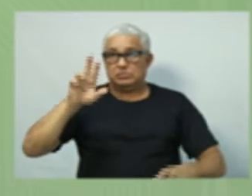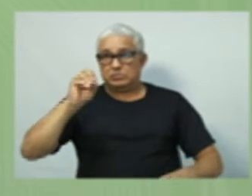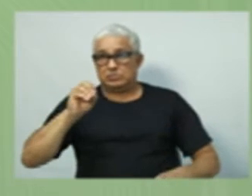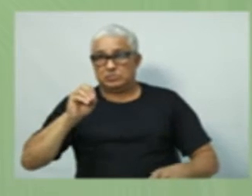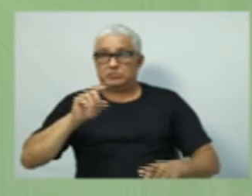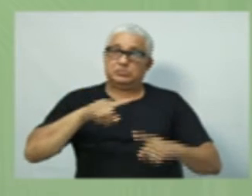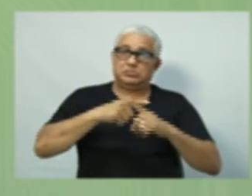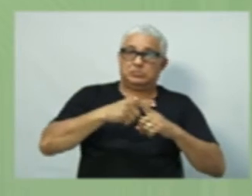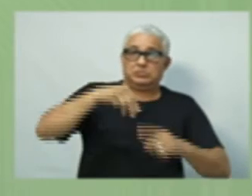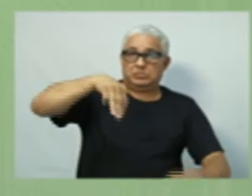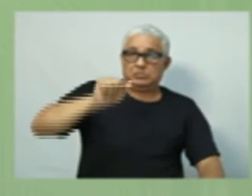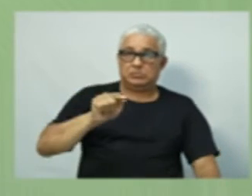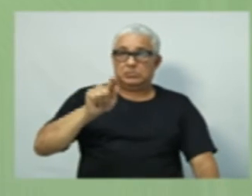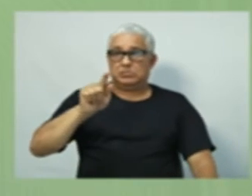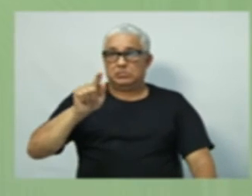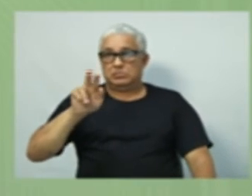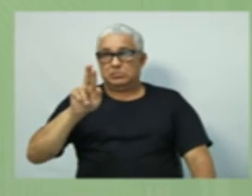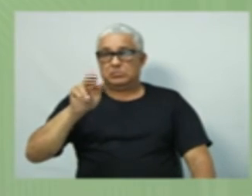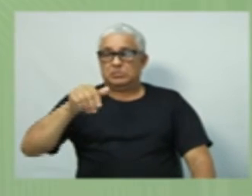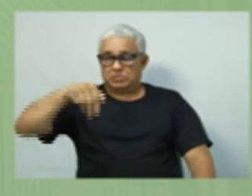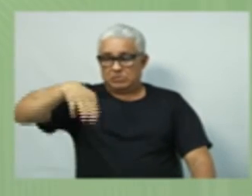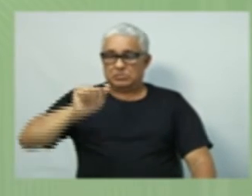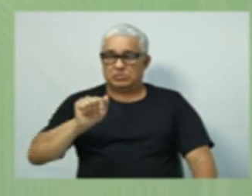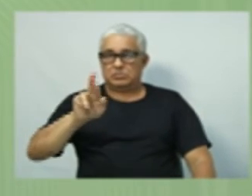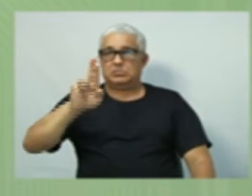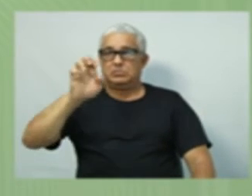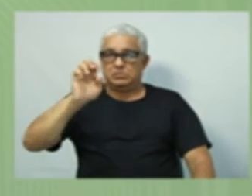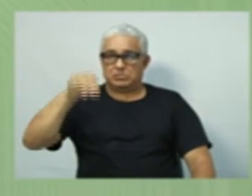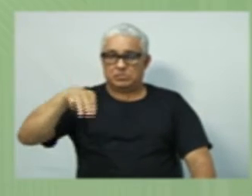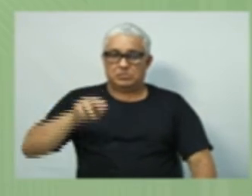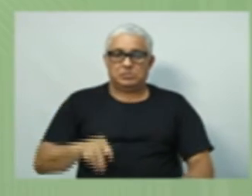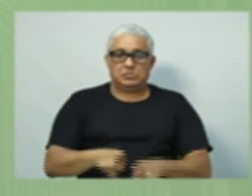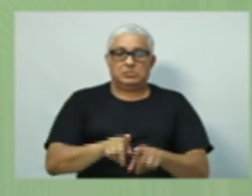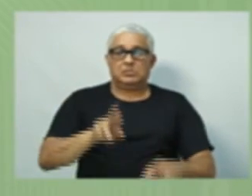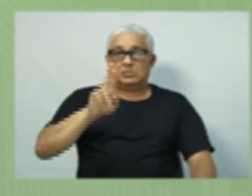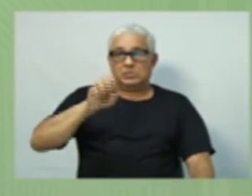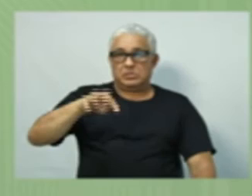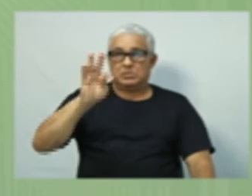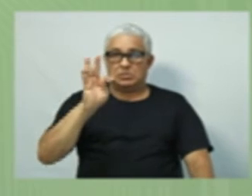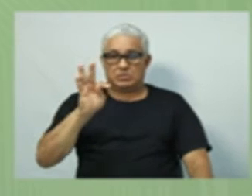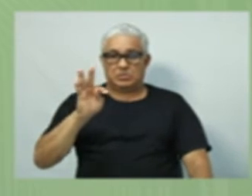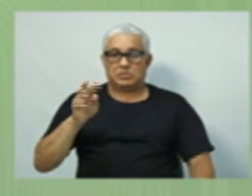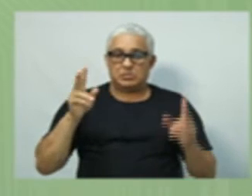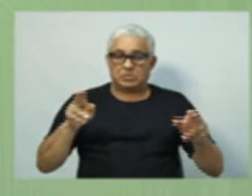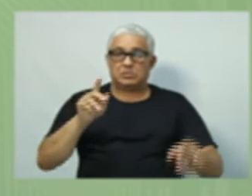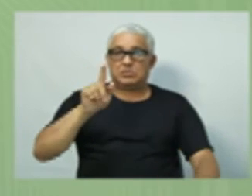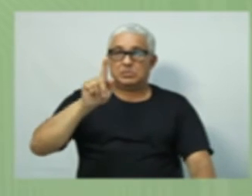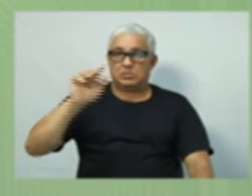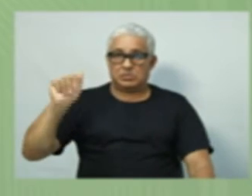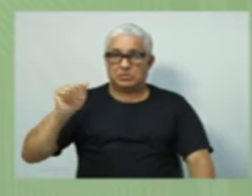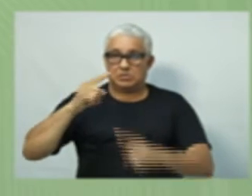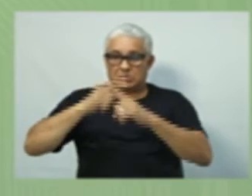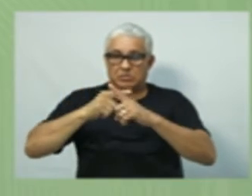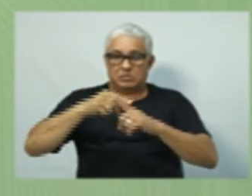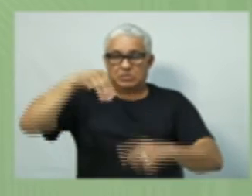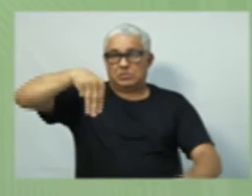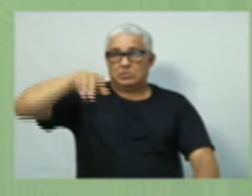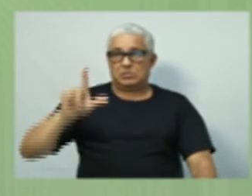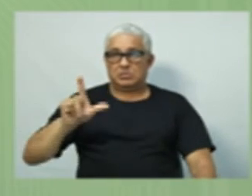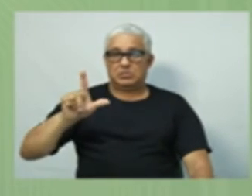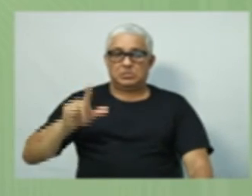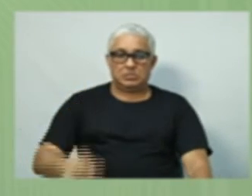podemos estabelecer então a seguinte fórmula rentabilidade é igual ao giro do ativo de imagem